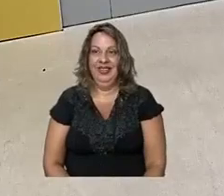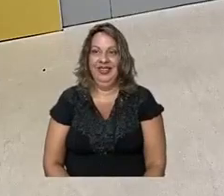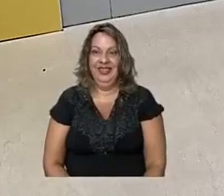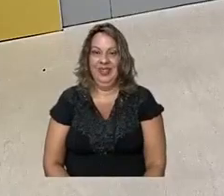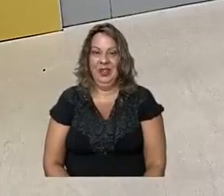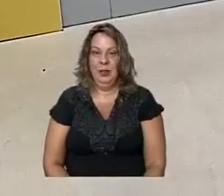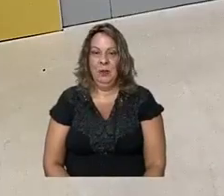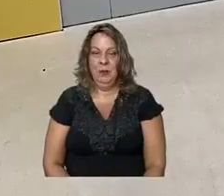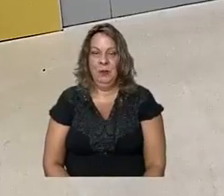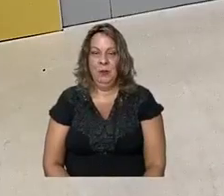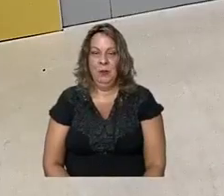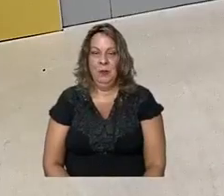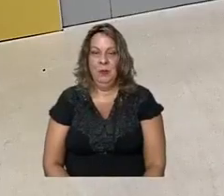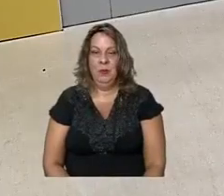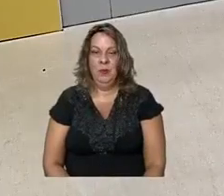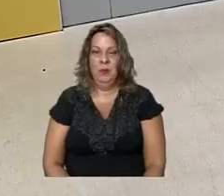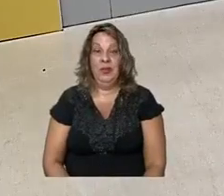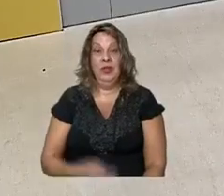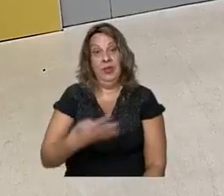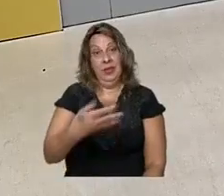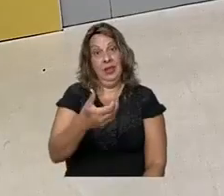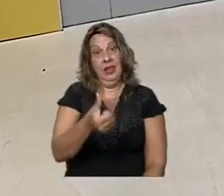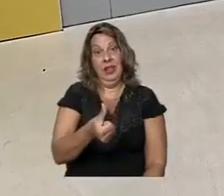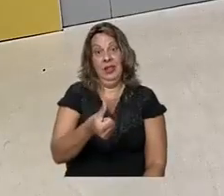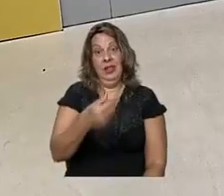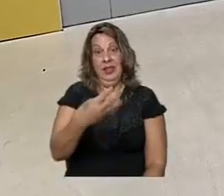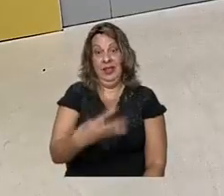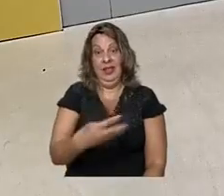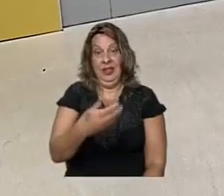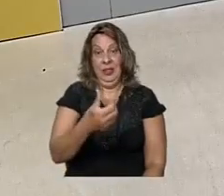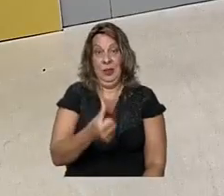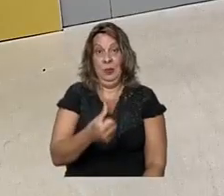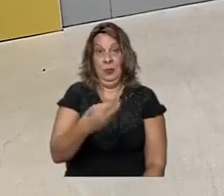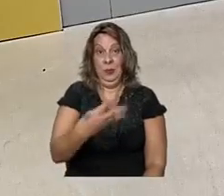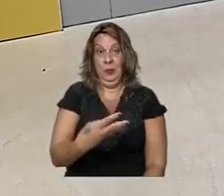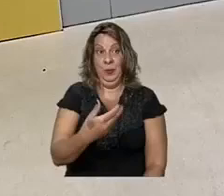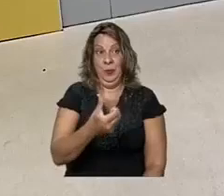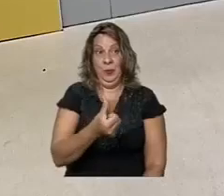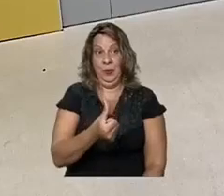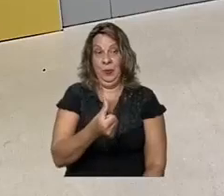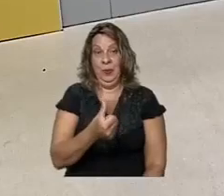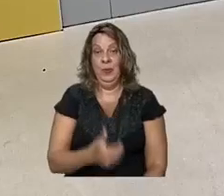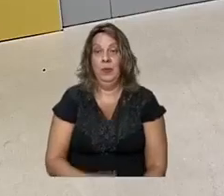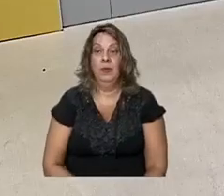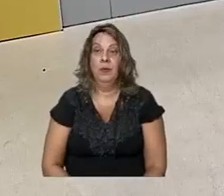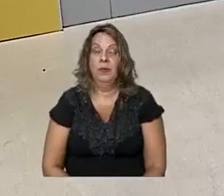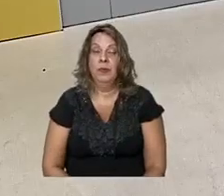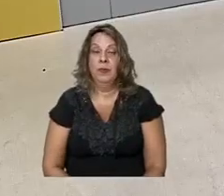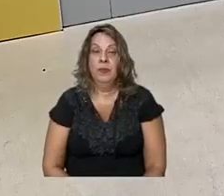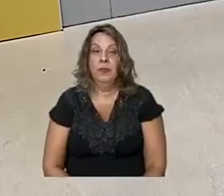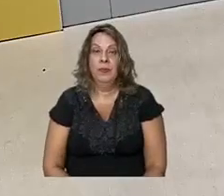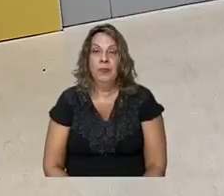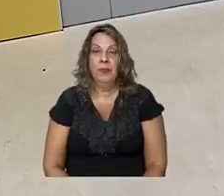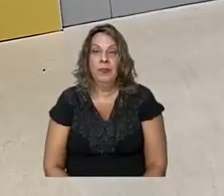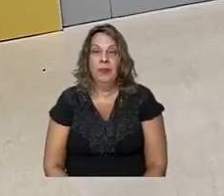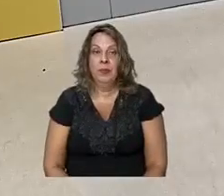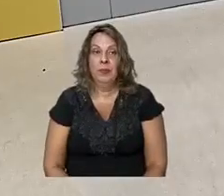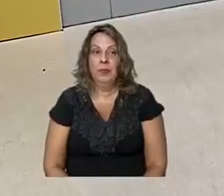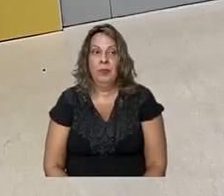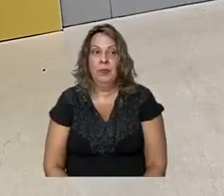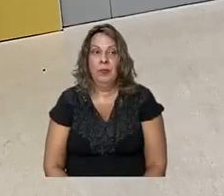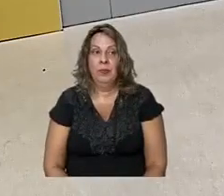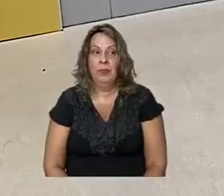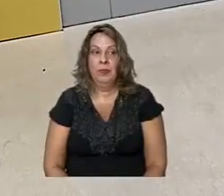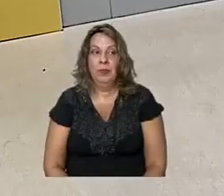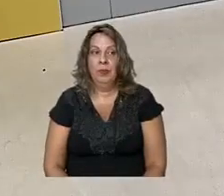58. Quem quer 46? 46, alô você no interior do estado, sintonizado?